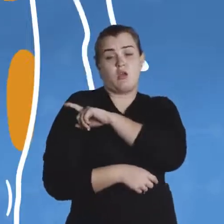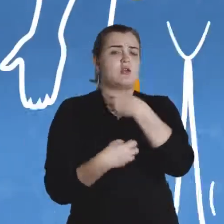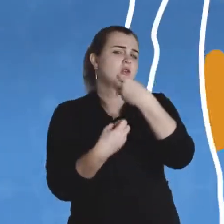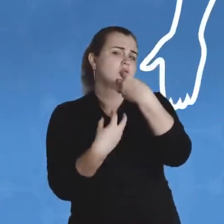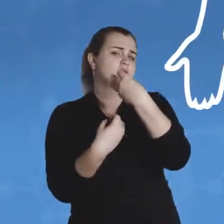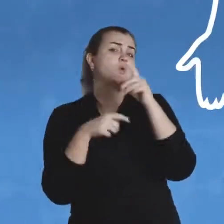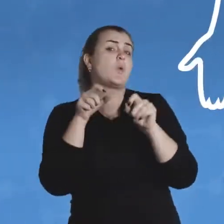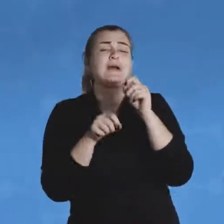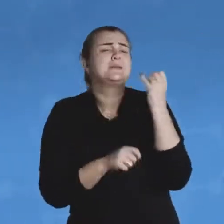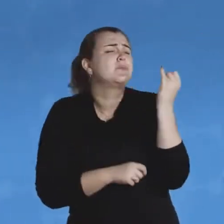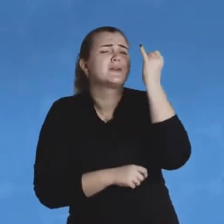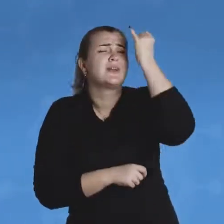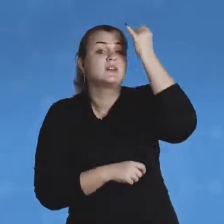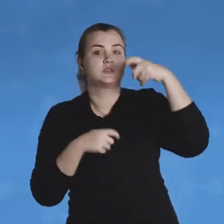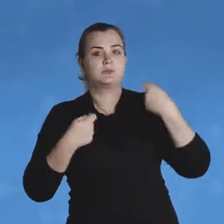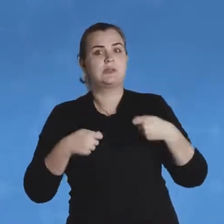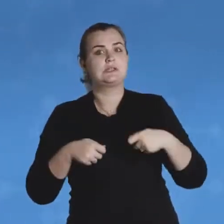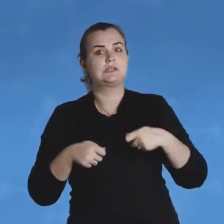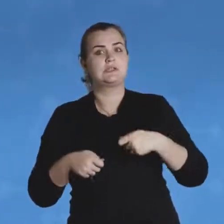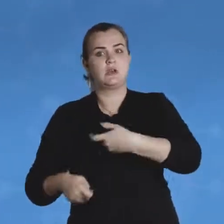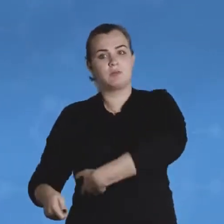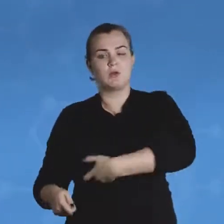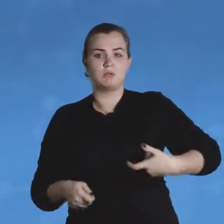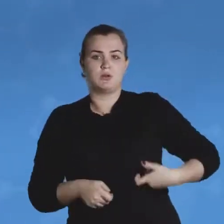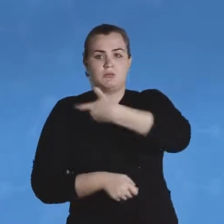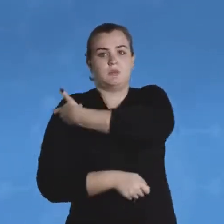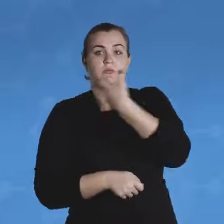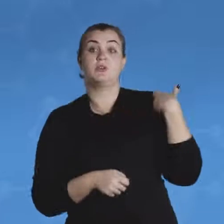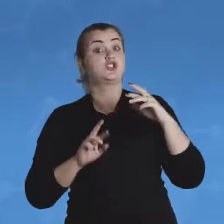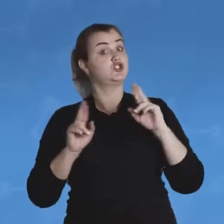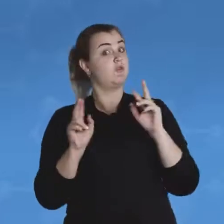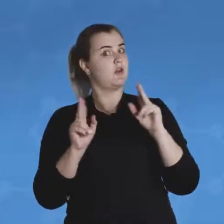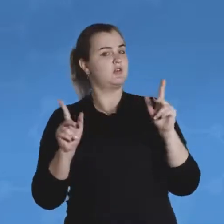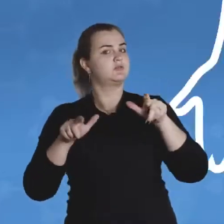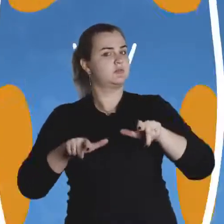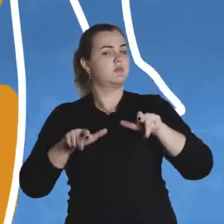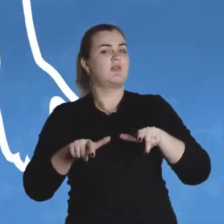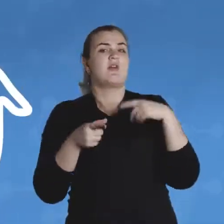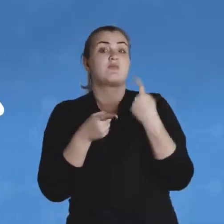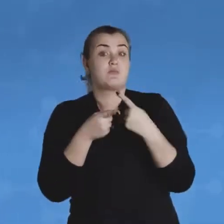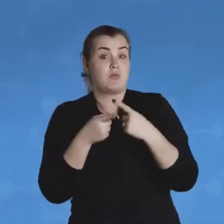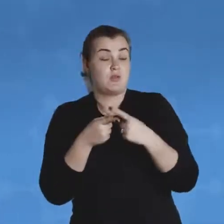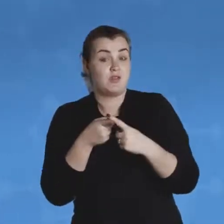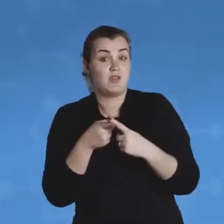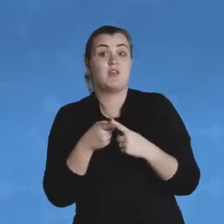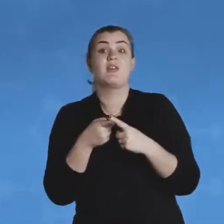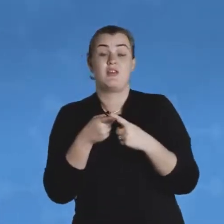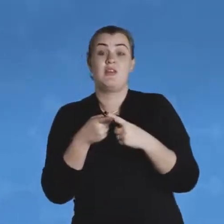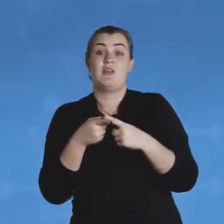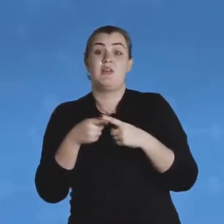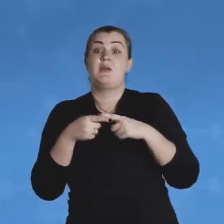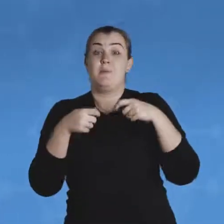que é muito importante realizarmos o rodízio dos locais de aplicação. Para isto, o local que você escolher deve ser dividido